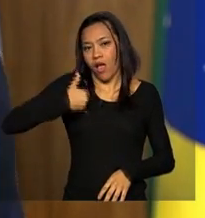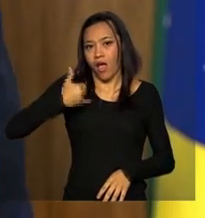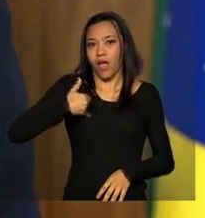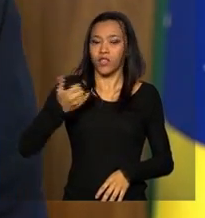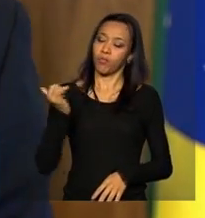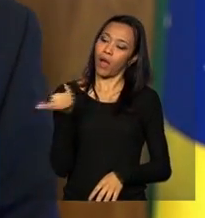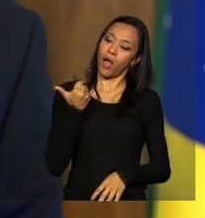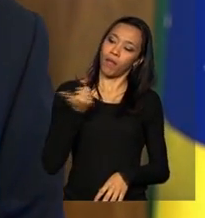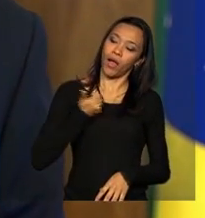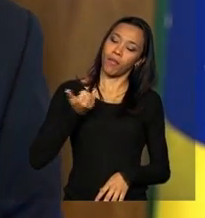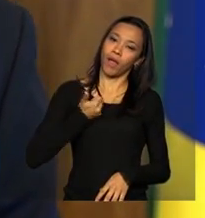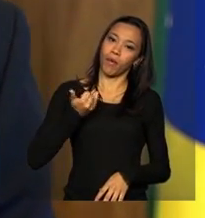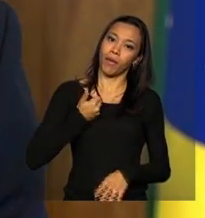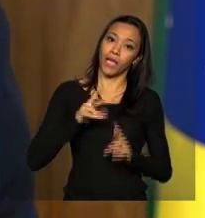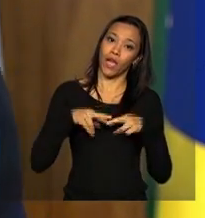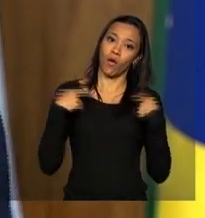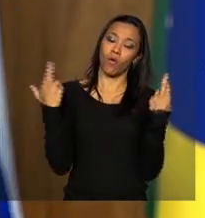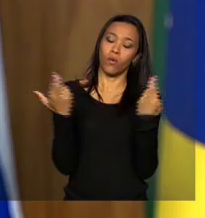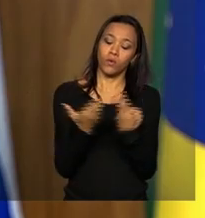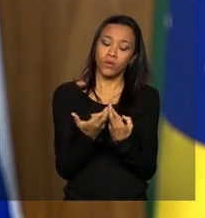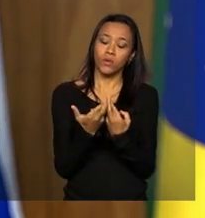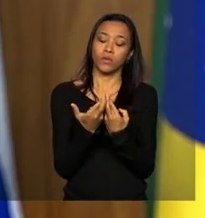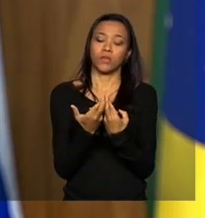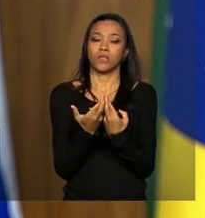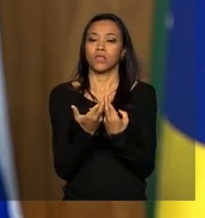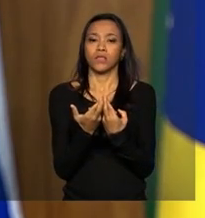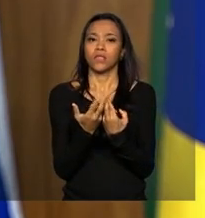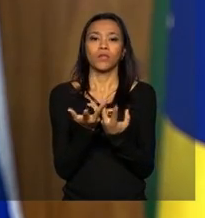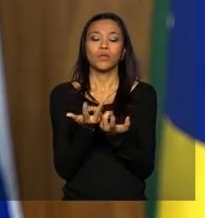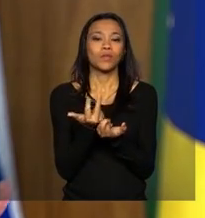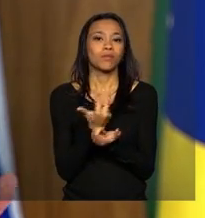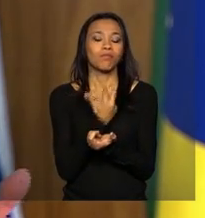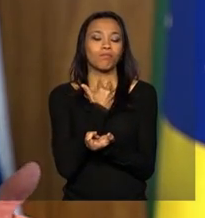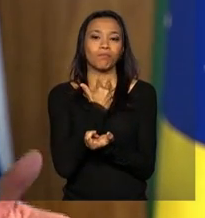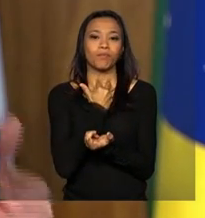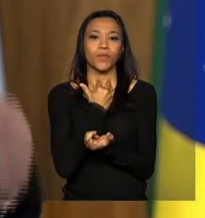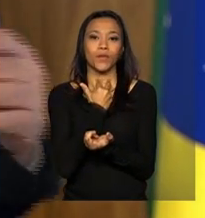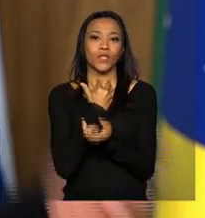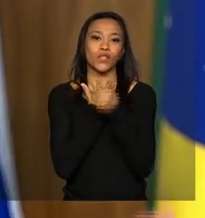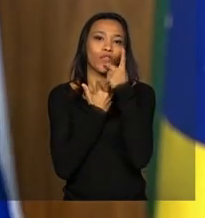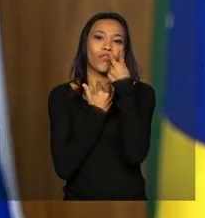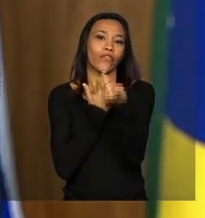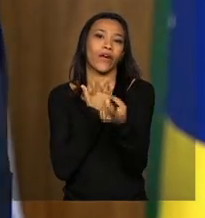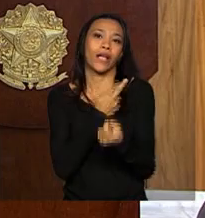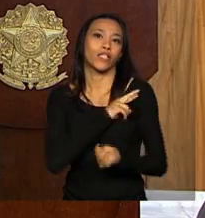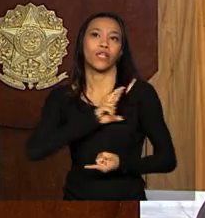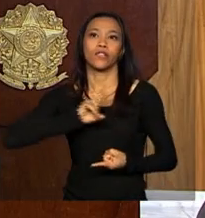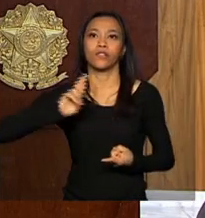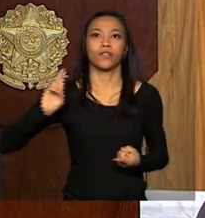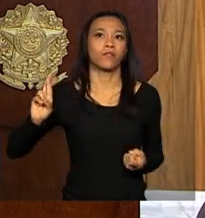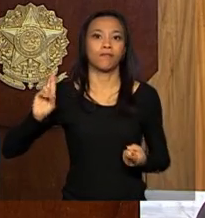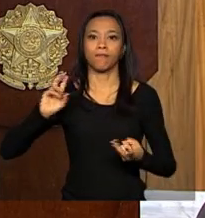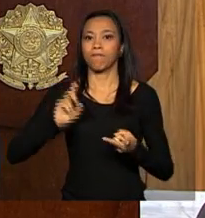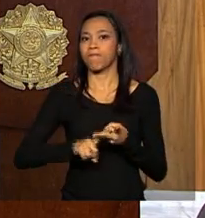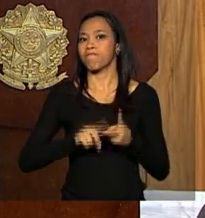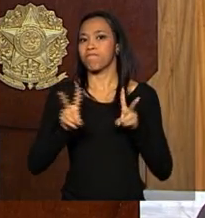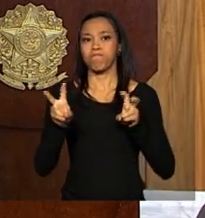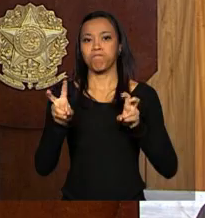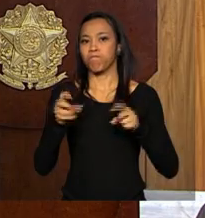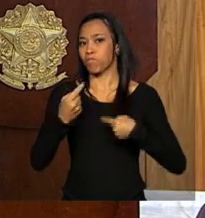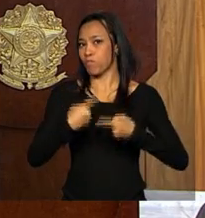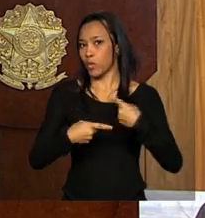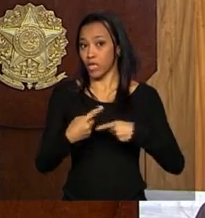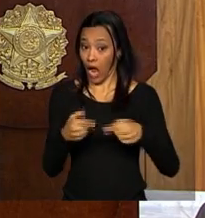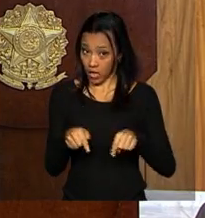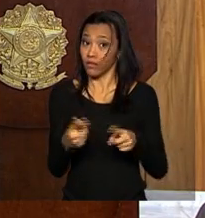reuniões abertas, em geral, não se fala de religião, nem de política, neste caso